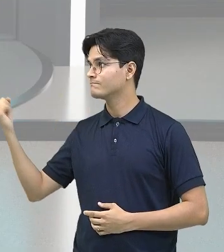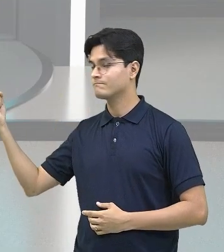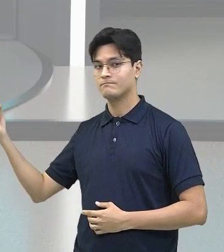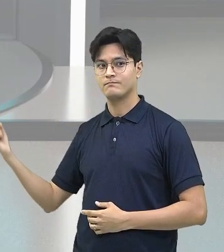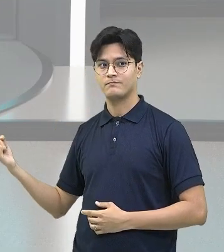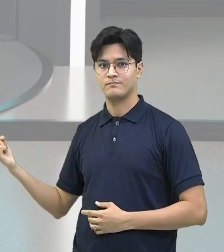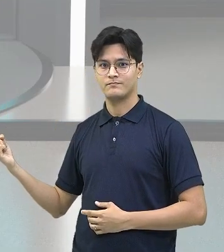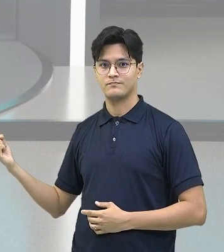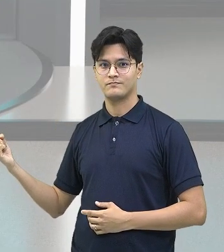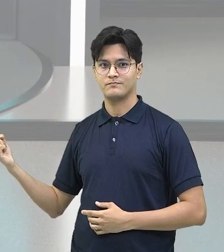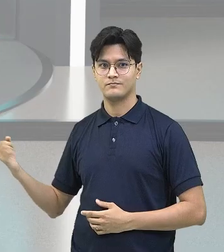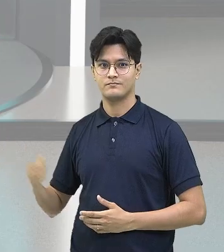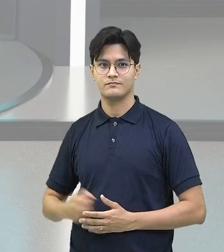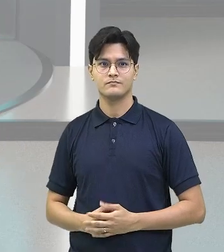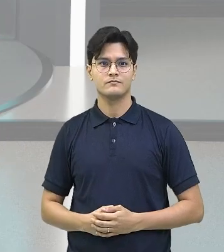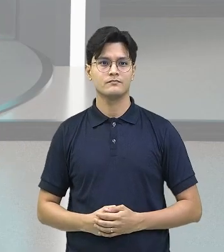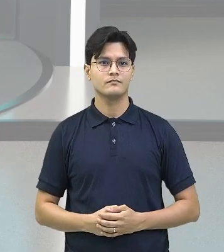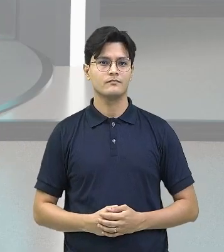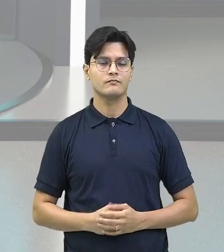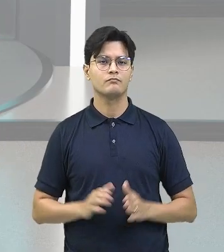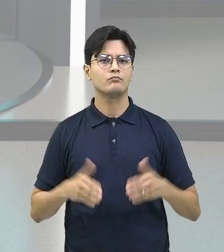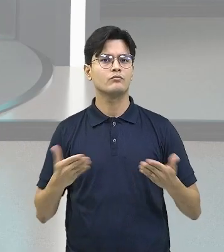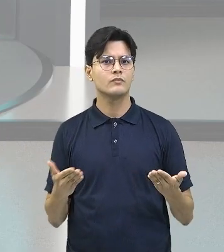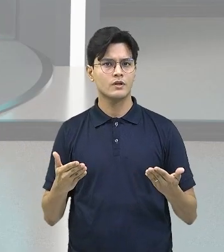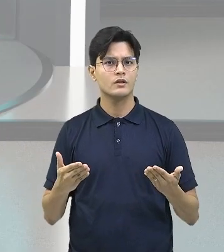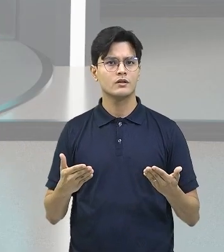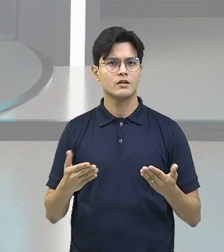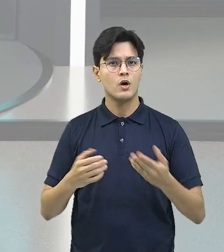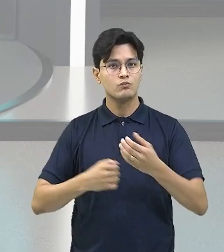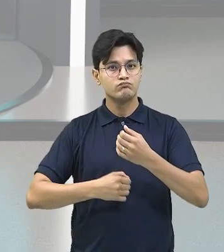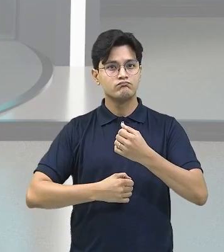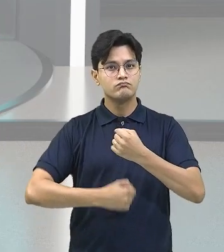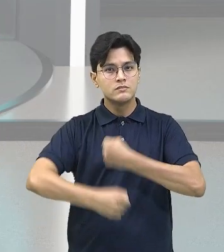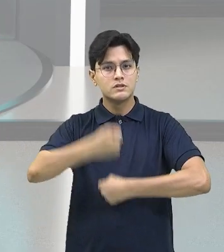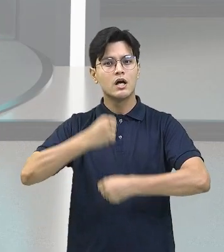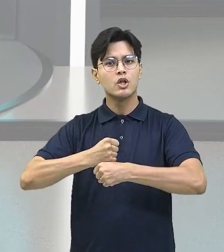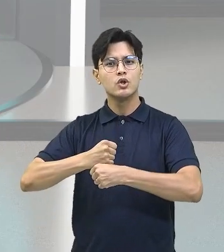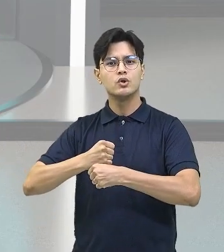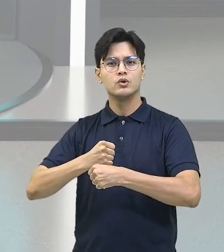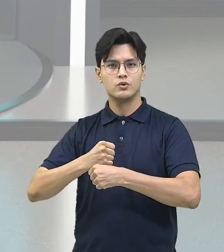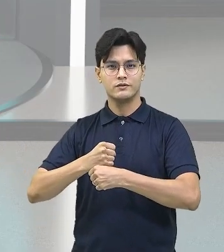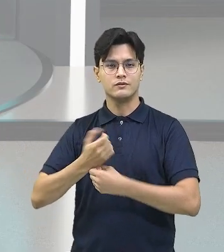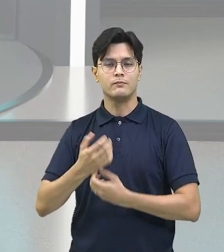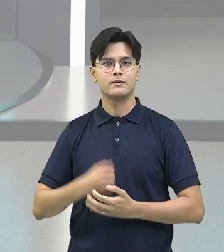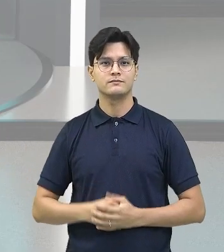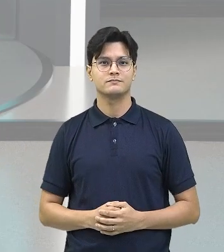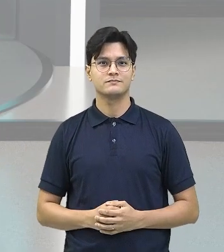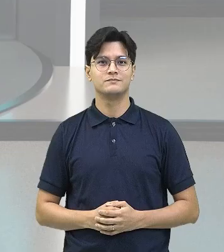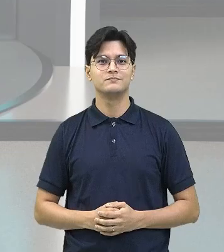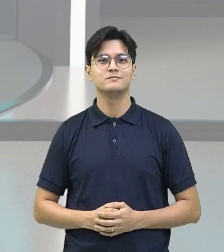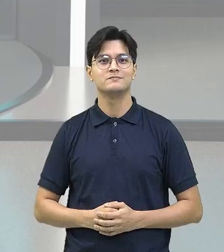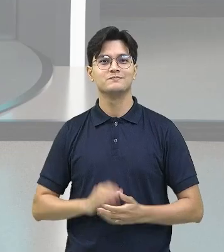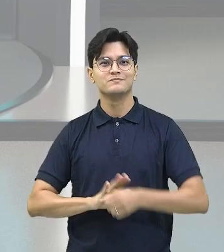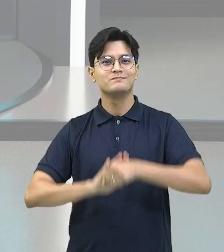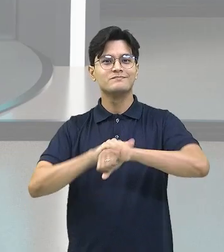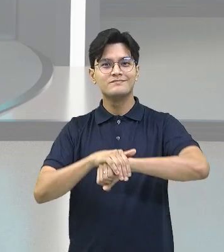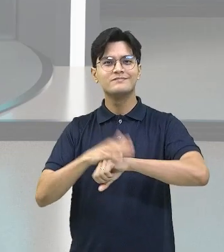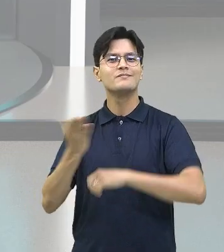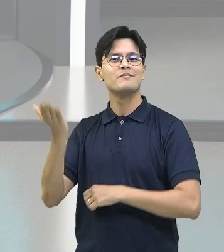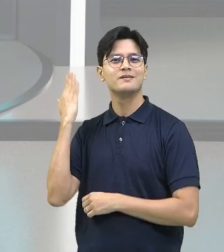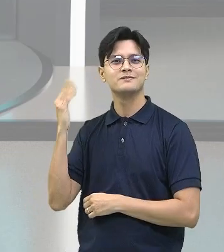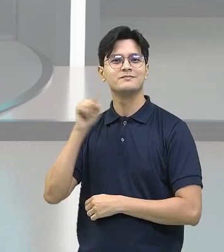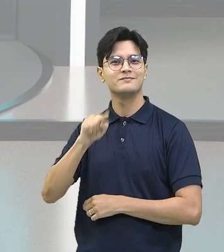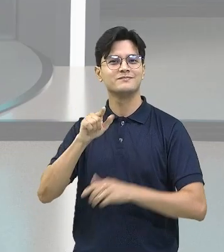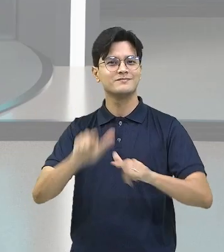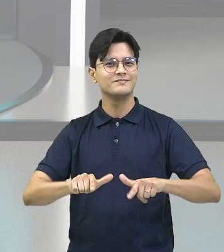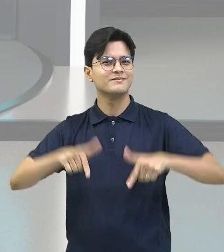last night? O que você estava fazendo na noite passada? Veja que elas estão conversando aí uma pergunta para a outra. What were you doing